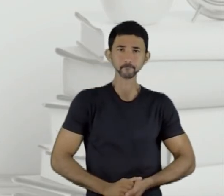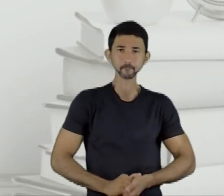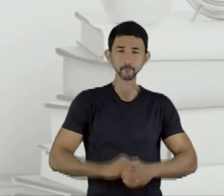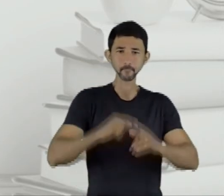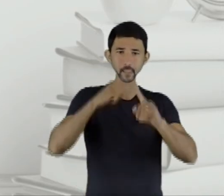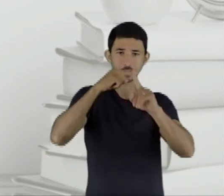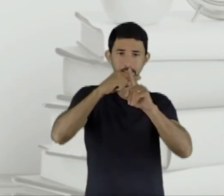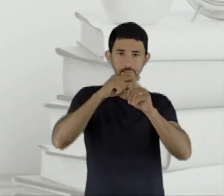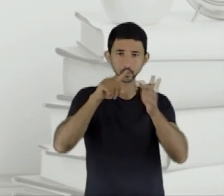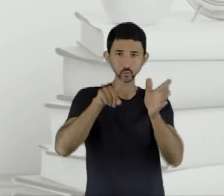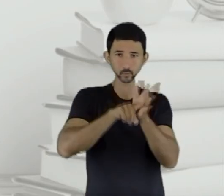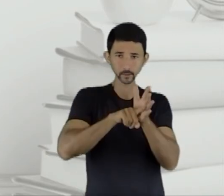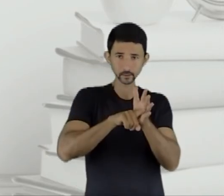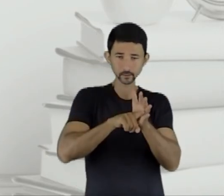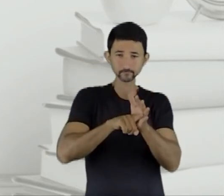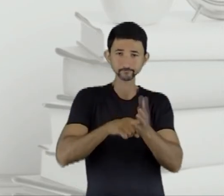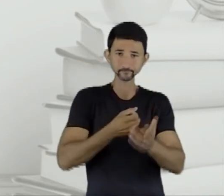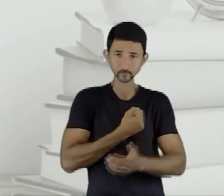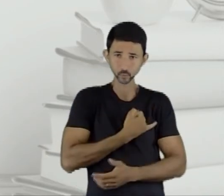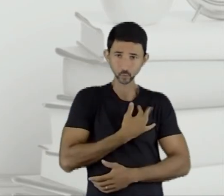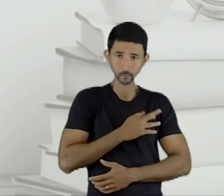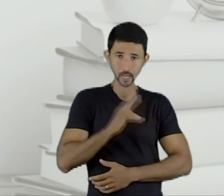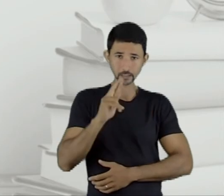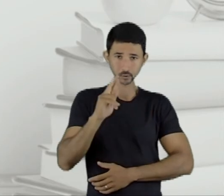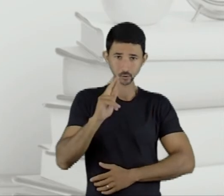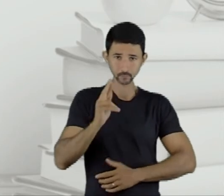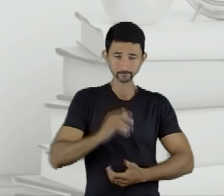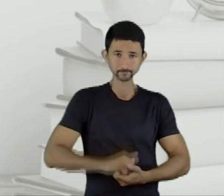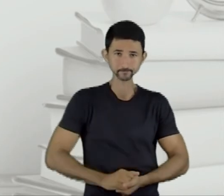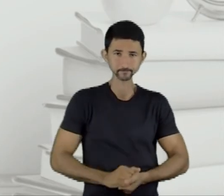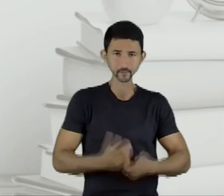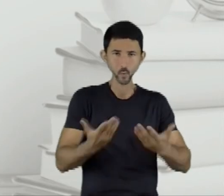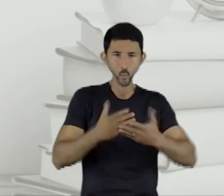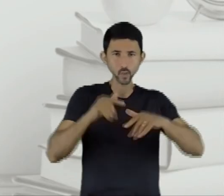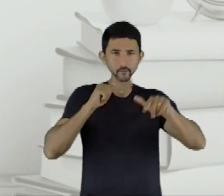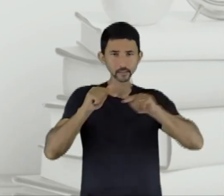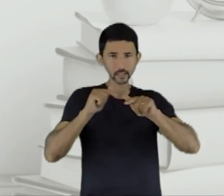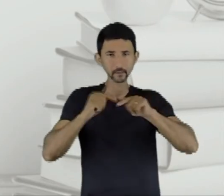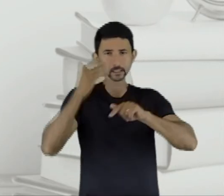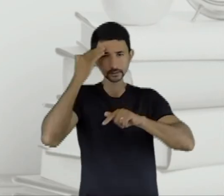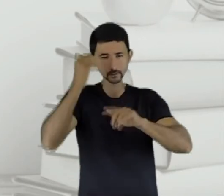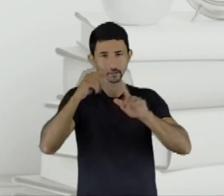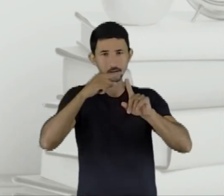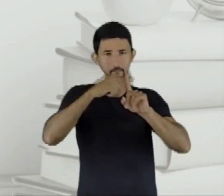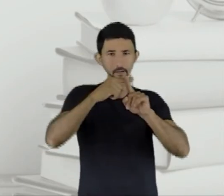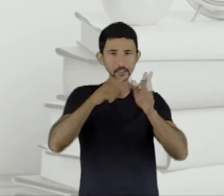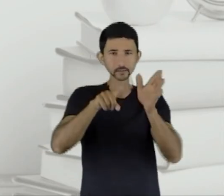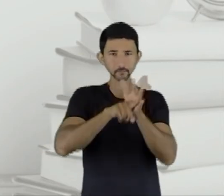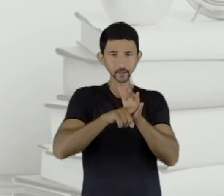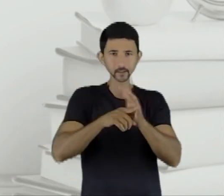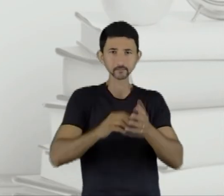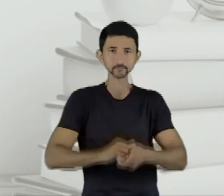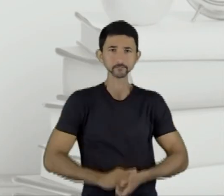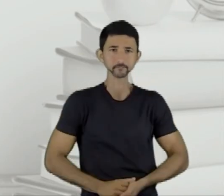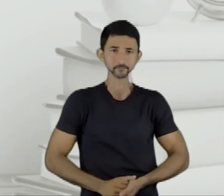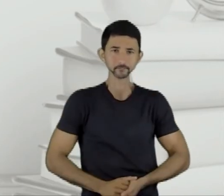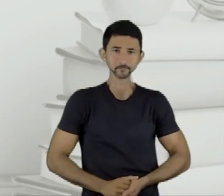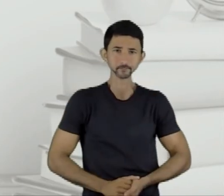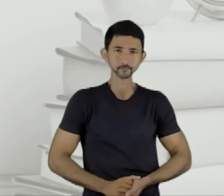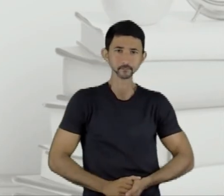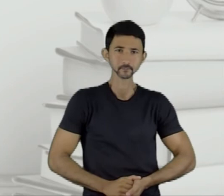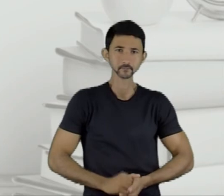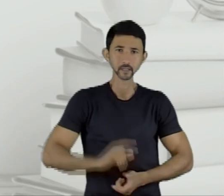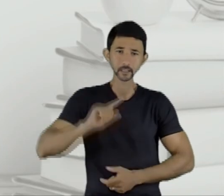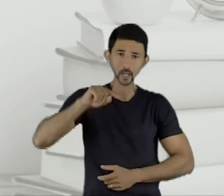Adição e subtração de números racionais. Então, hoje a gente vai trabalhar adição e subtração de números racionais, certo?